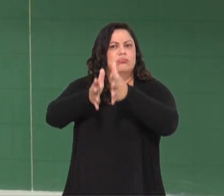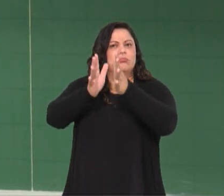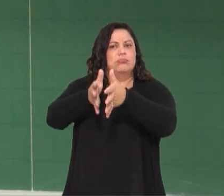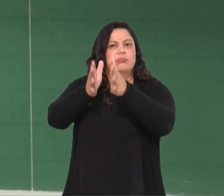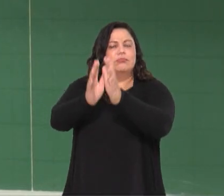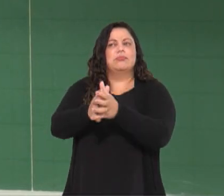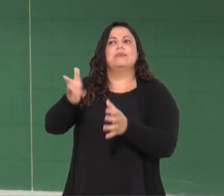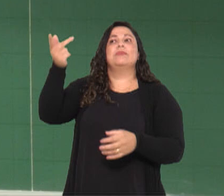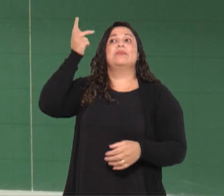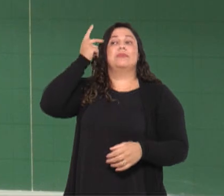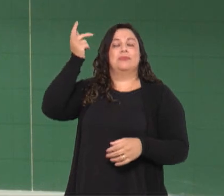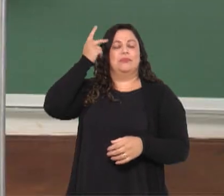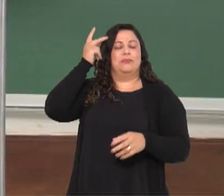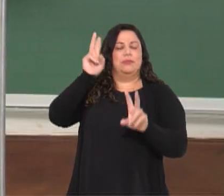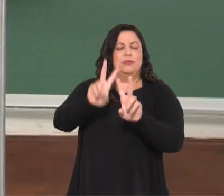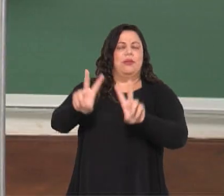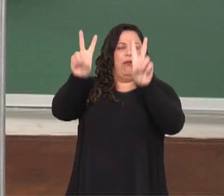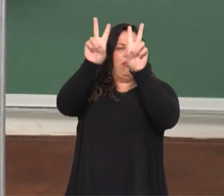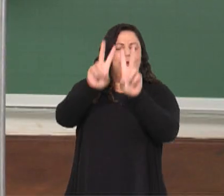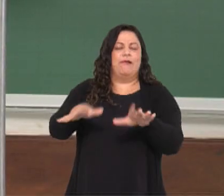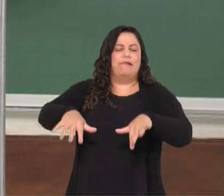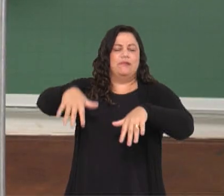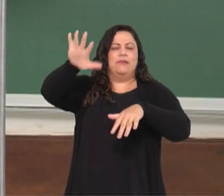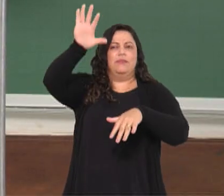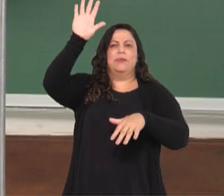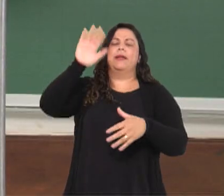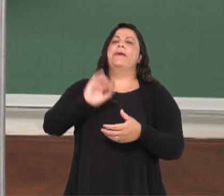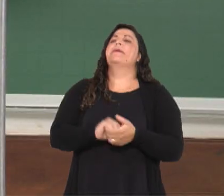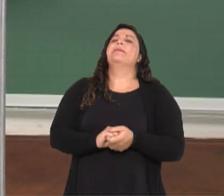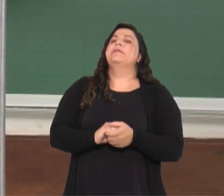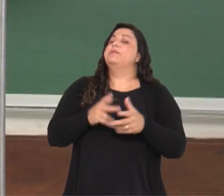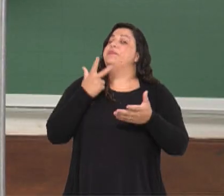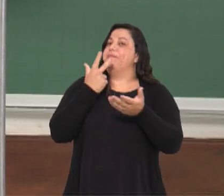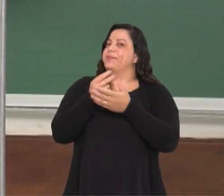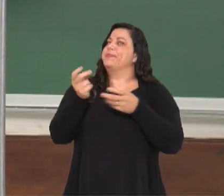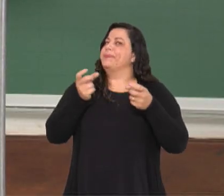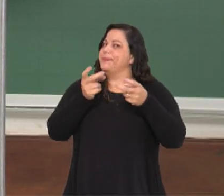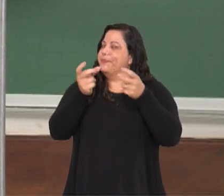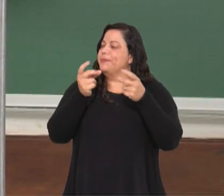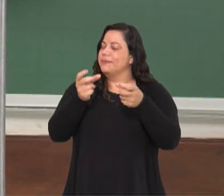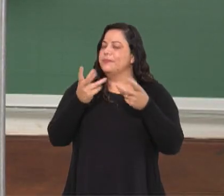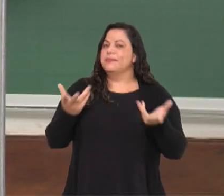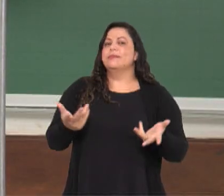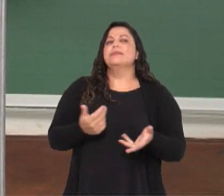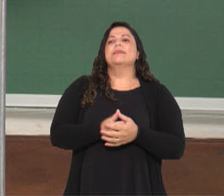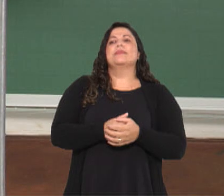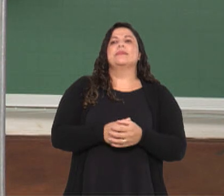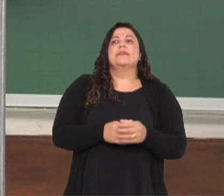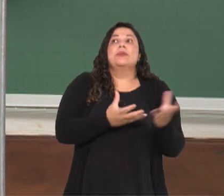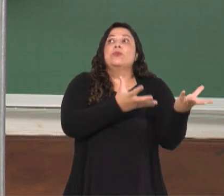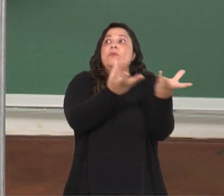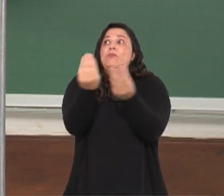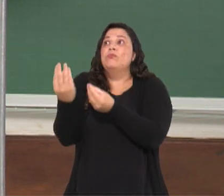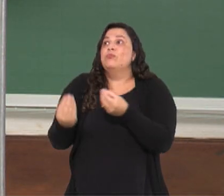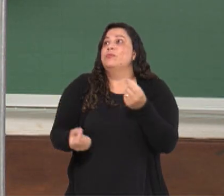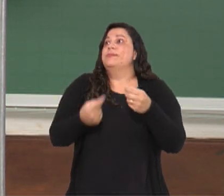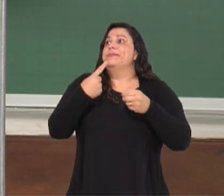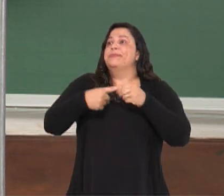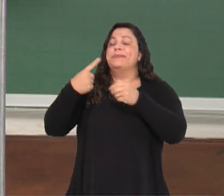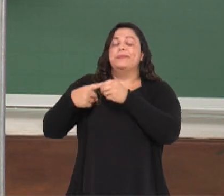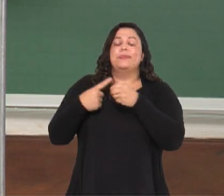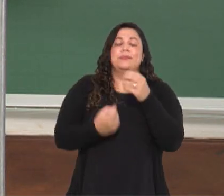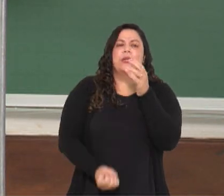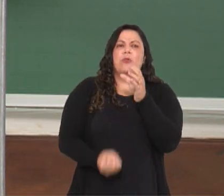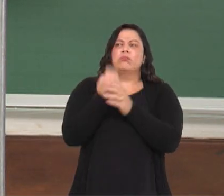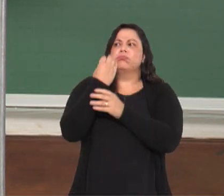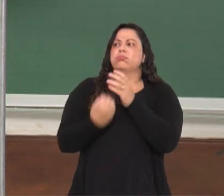sua comercialização. Então, o Segundo Planalto, muitas cidades ali surgiram dessa atividade do tropeirismo, porque